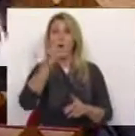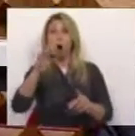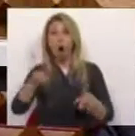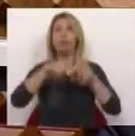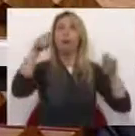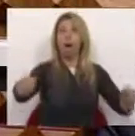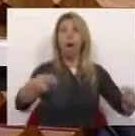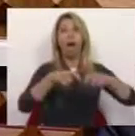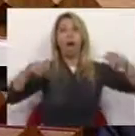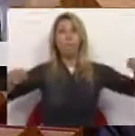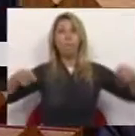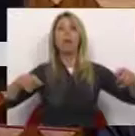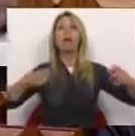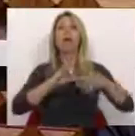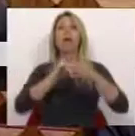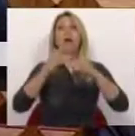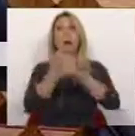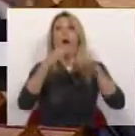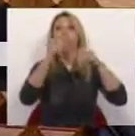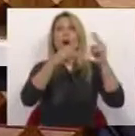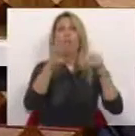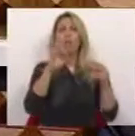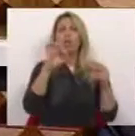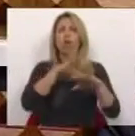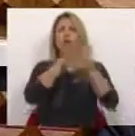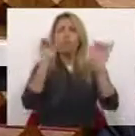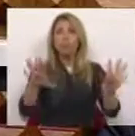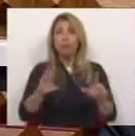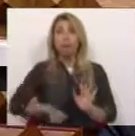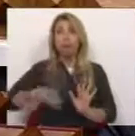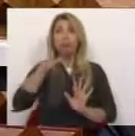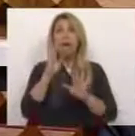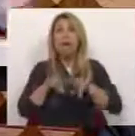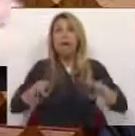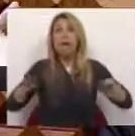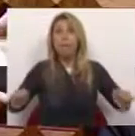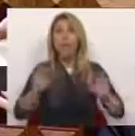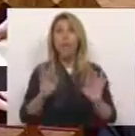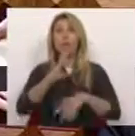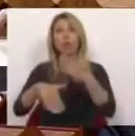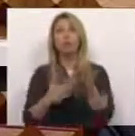em 48 hospitais. Temos já o maior número de camas em cuidados continuados e paliativos.